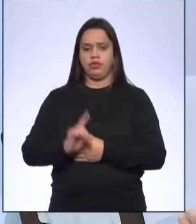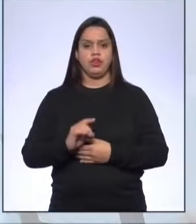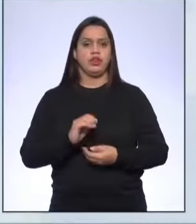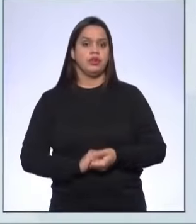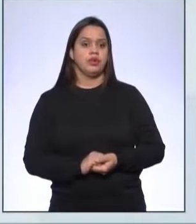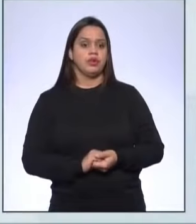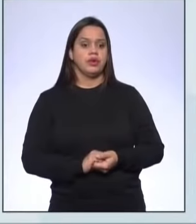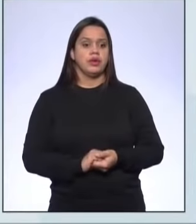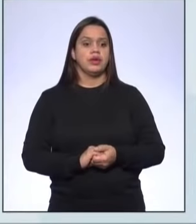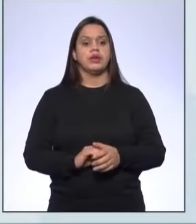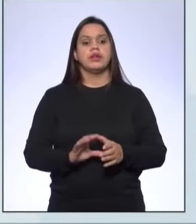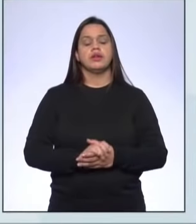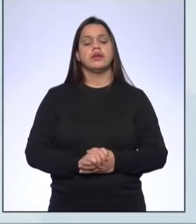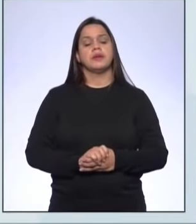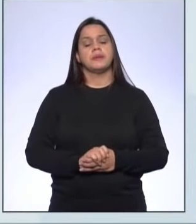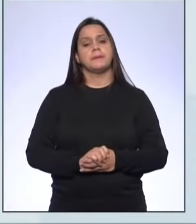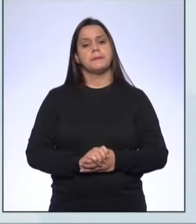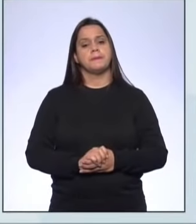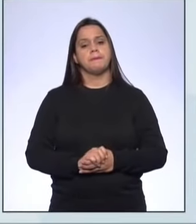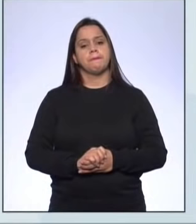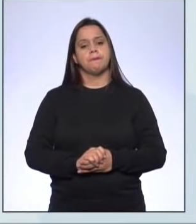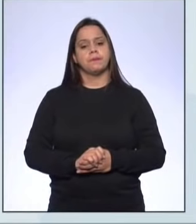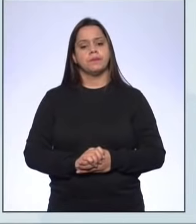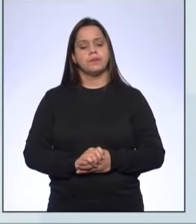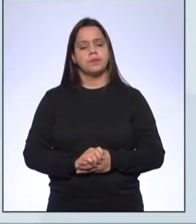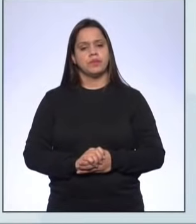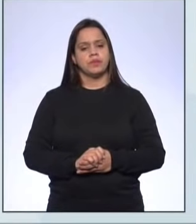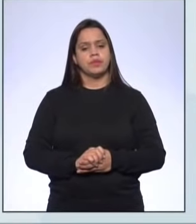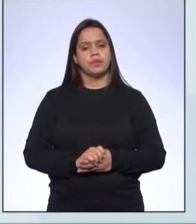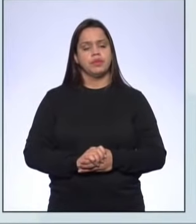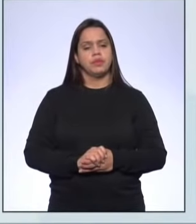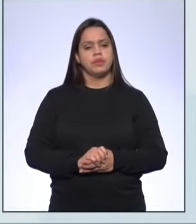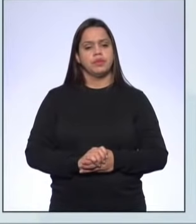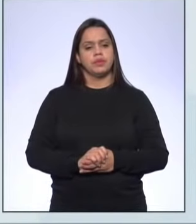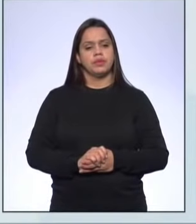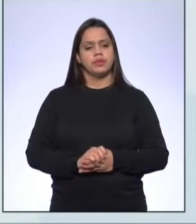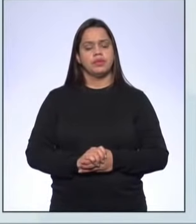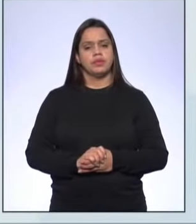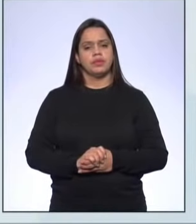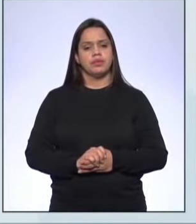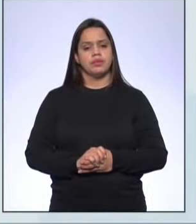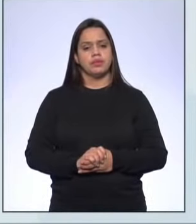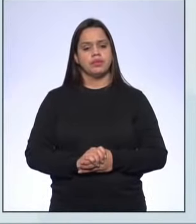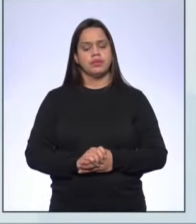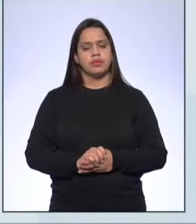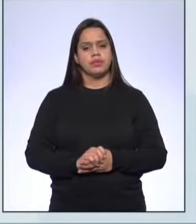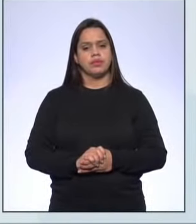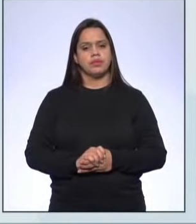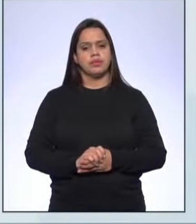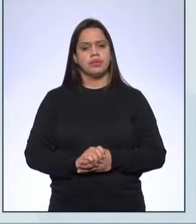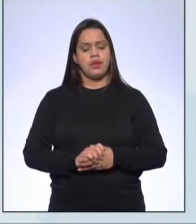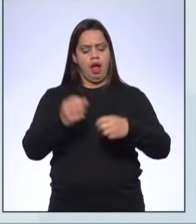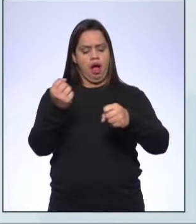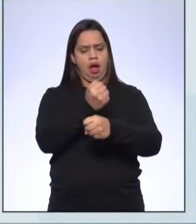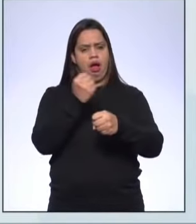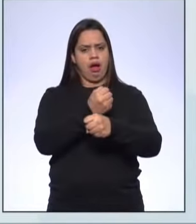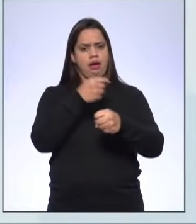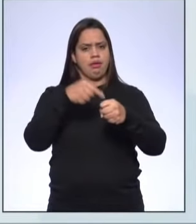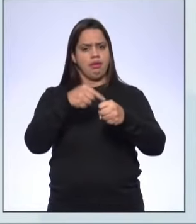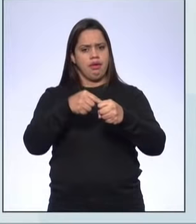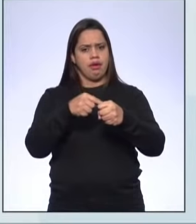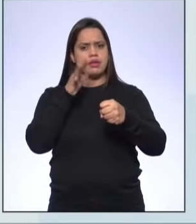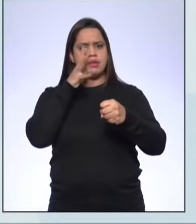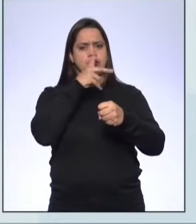olha lá how many time do deic subiu dream house quanto tempo ele leva para construir a casa dele